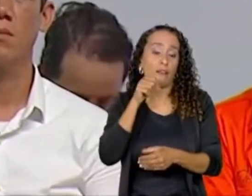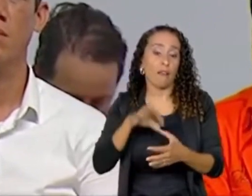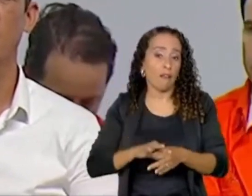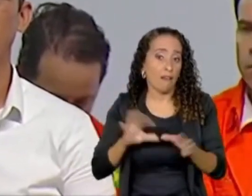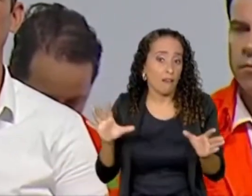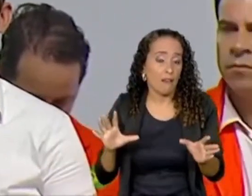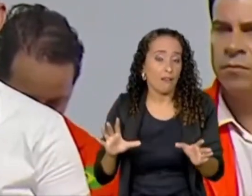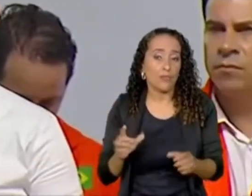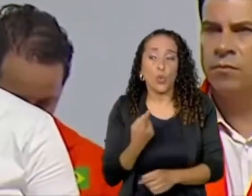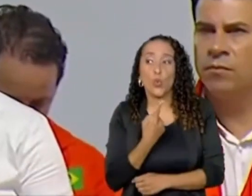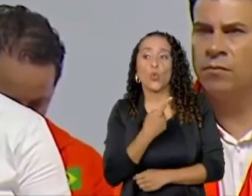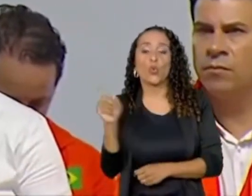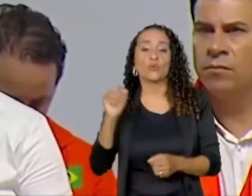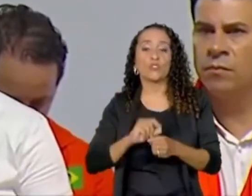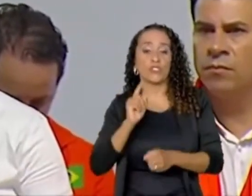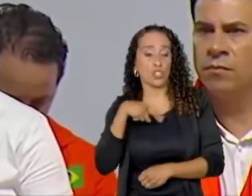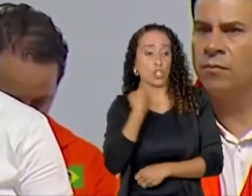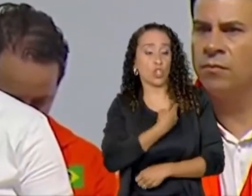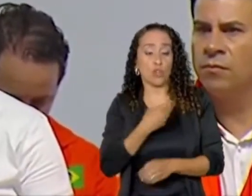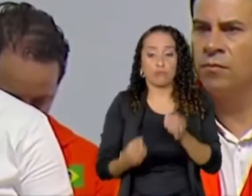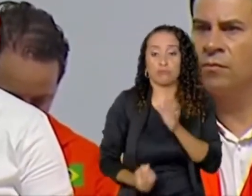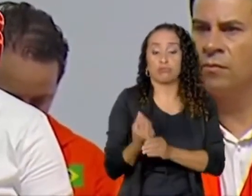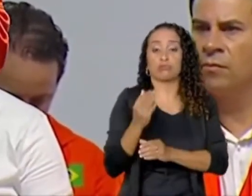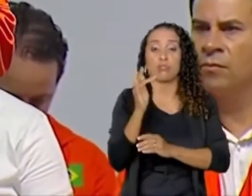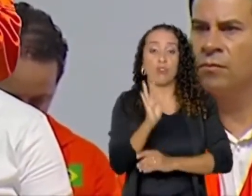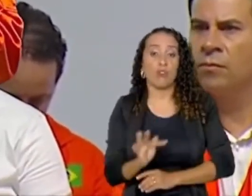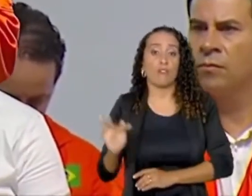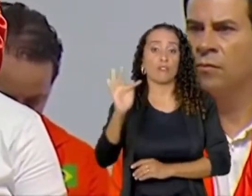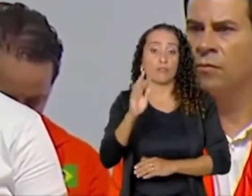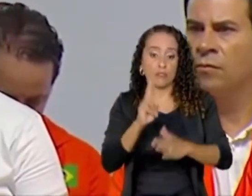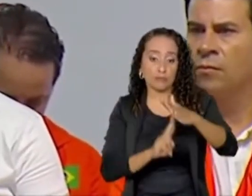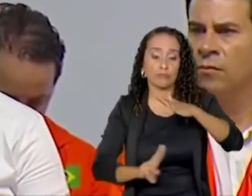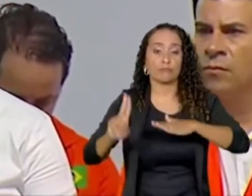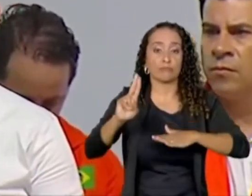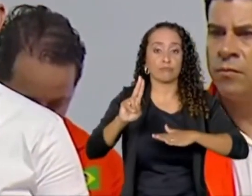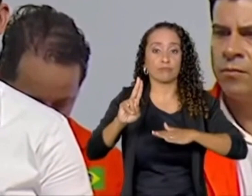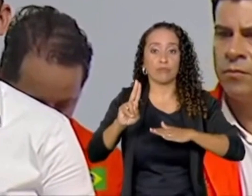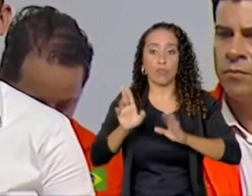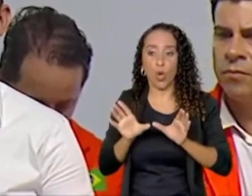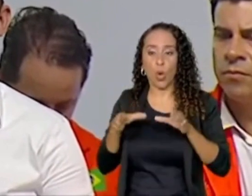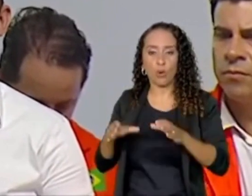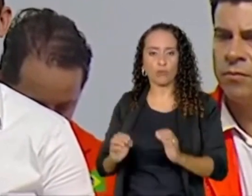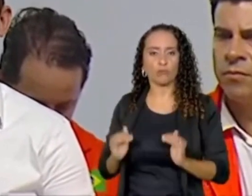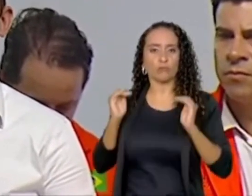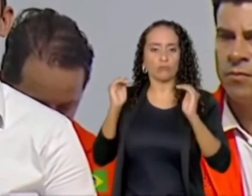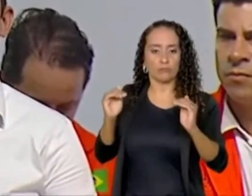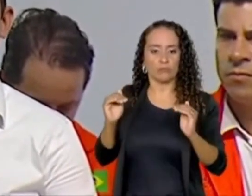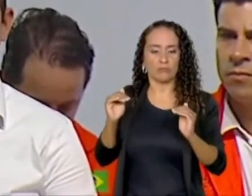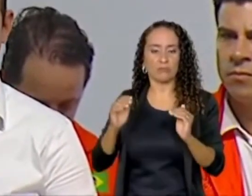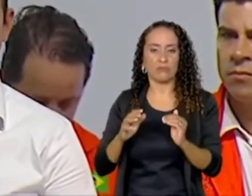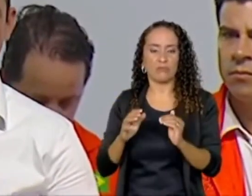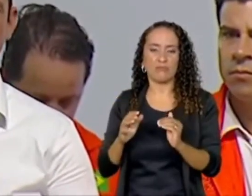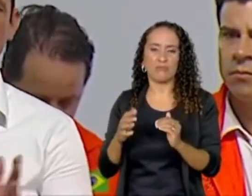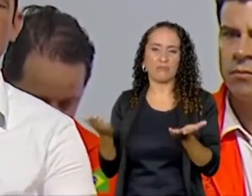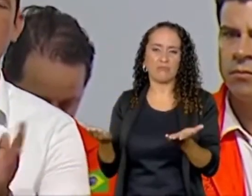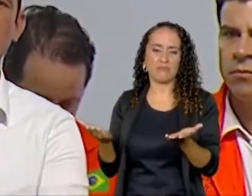com que a gente tivesse uma universidade, uma elite com um complexo de vira-lata,